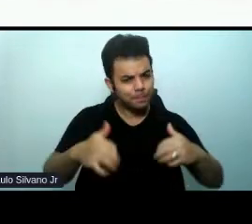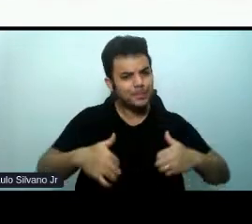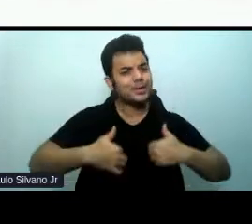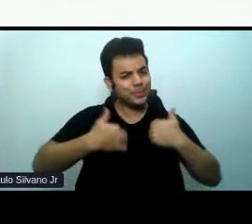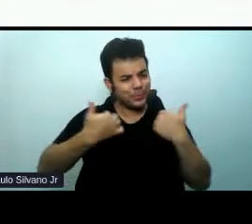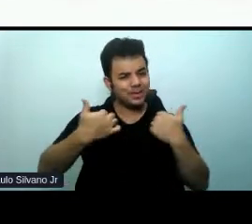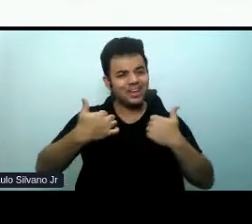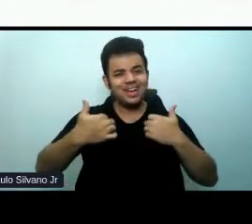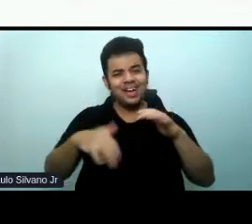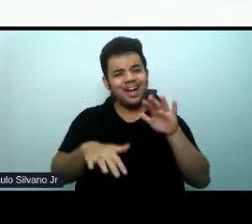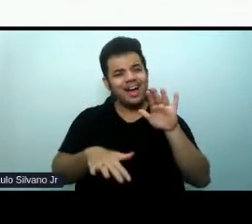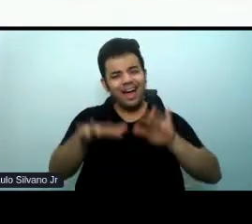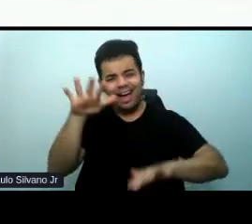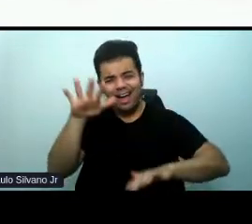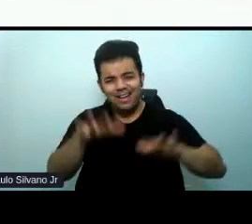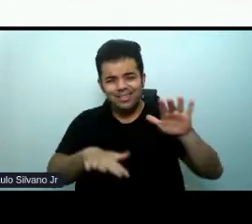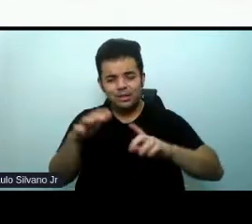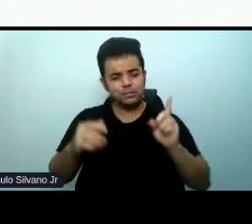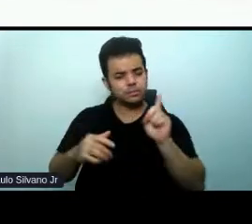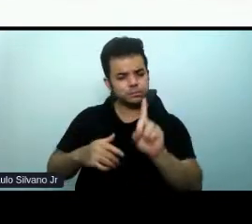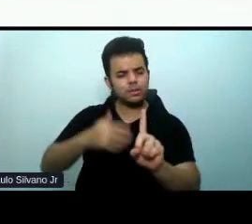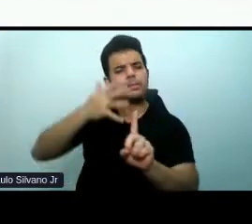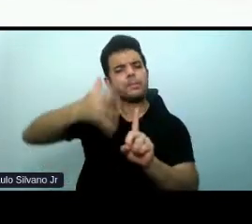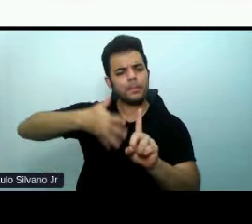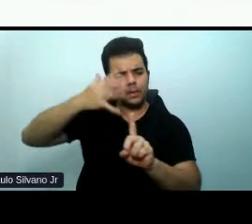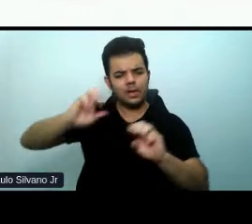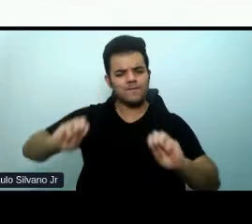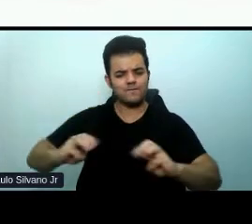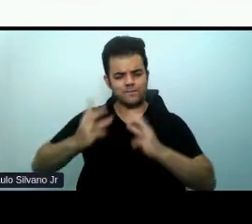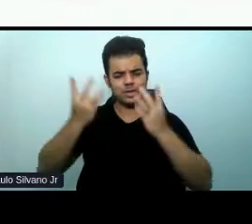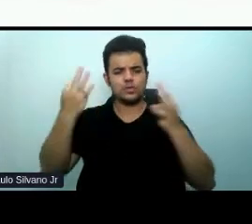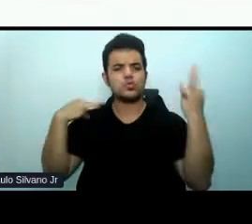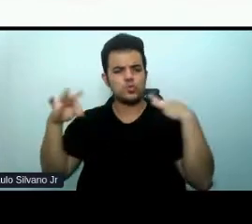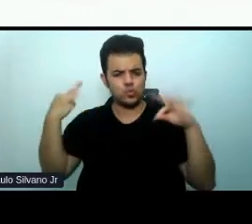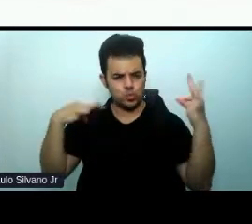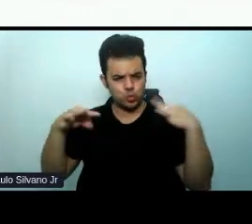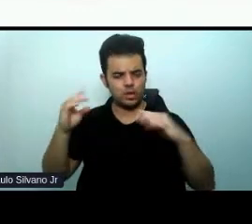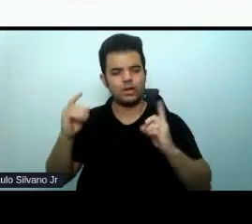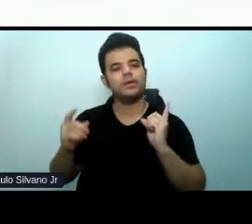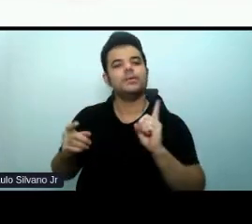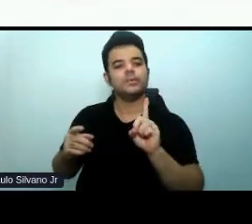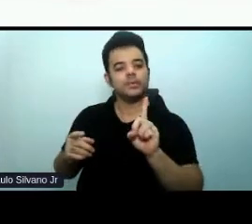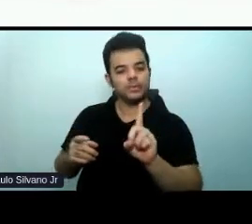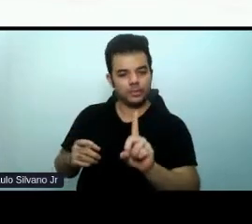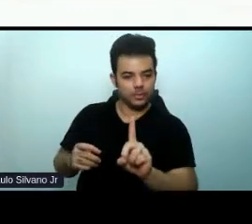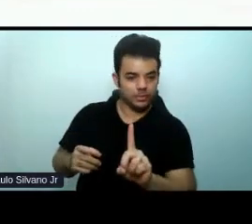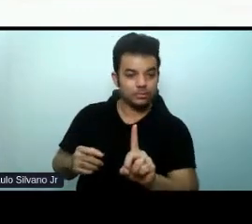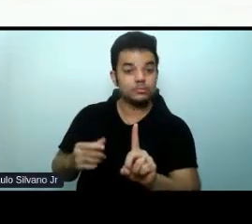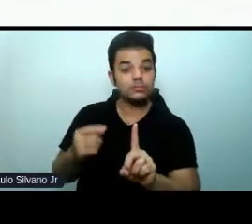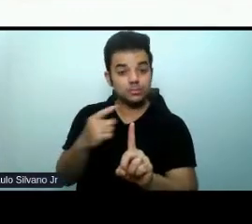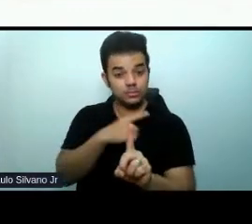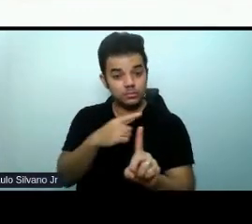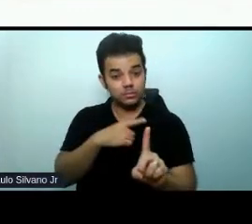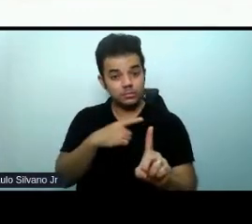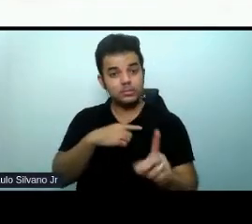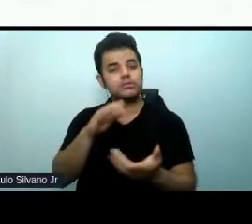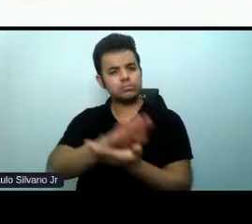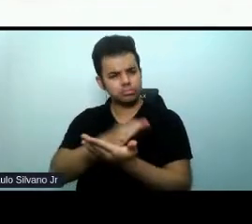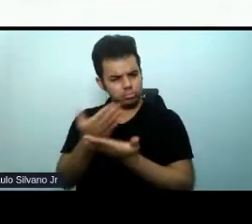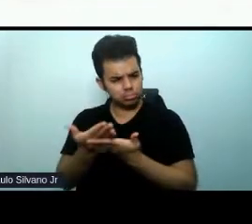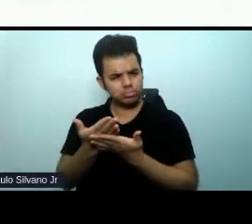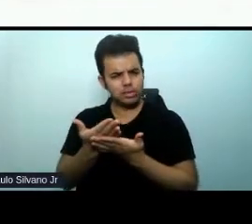Uma vez eu fui dar uma palestra, né, num evento de turismo, e tinha um